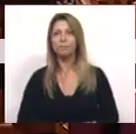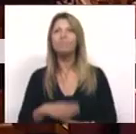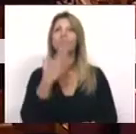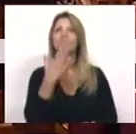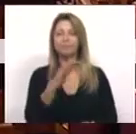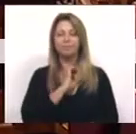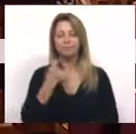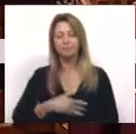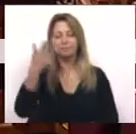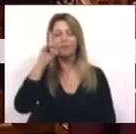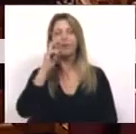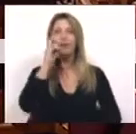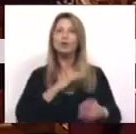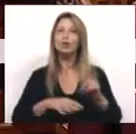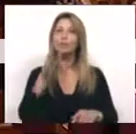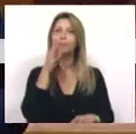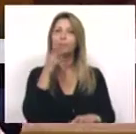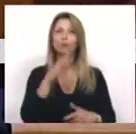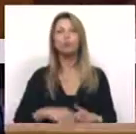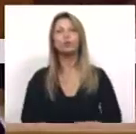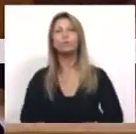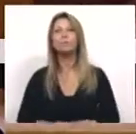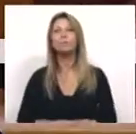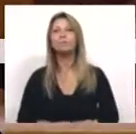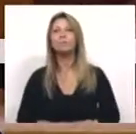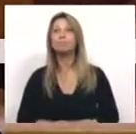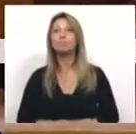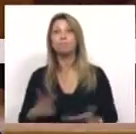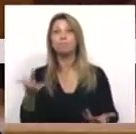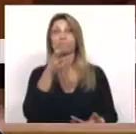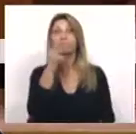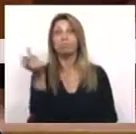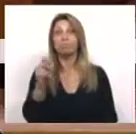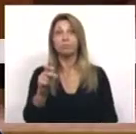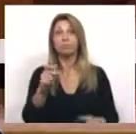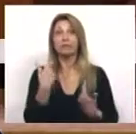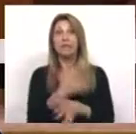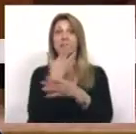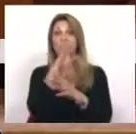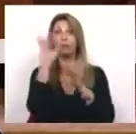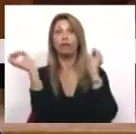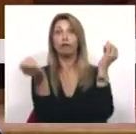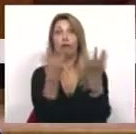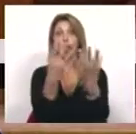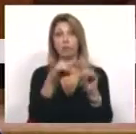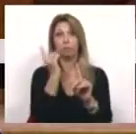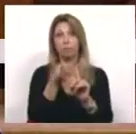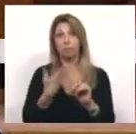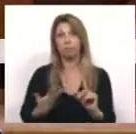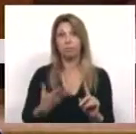Muito obrigada, Sr. Presidente, senhoras e senhores deputados. As tragédias dos incêndios florestais que decorreram este ano,